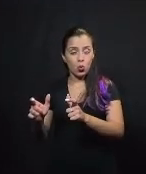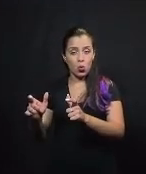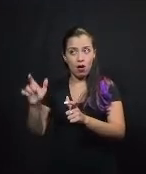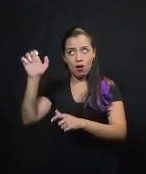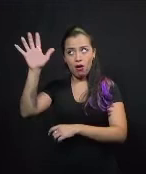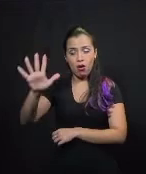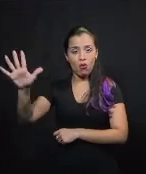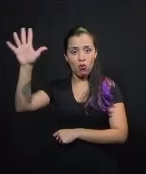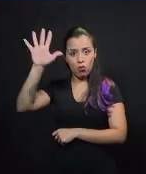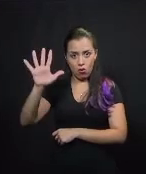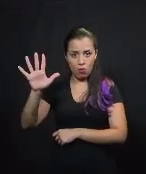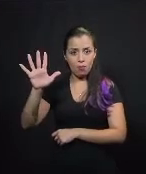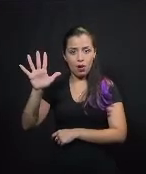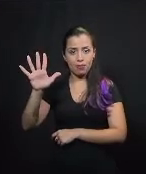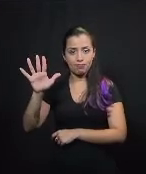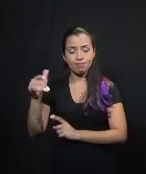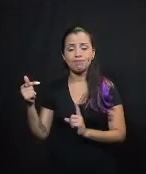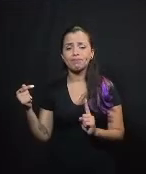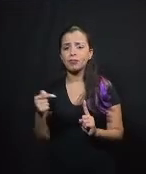usou